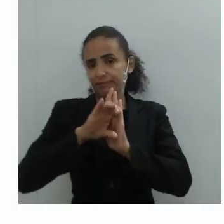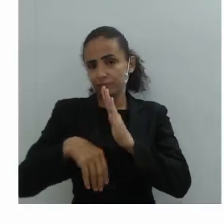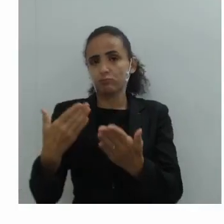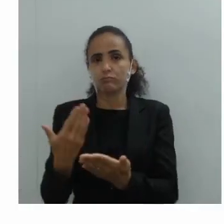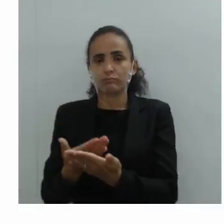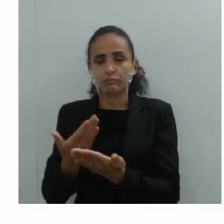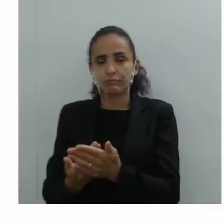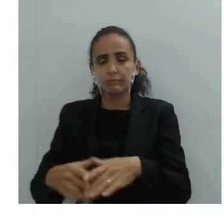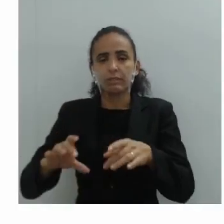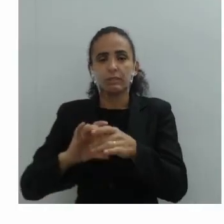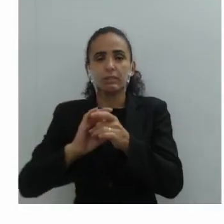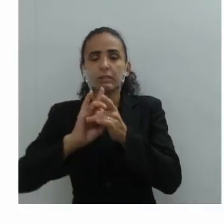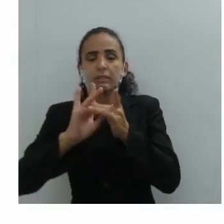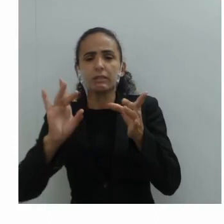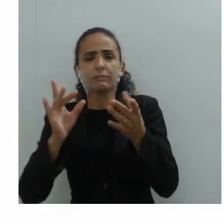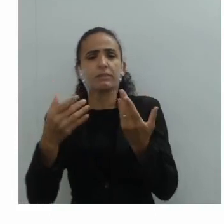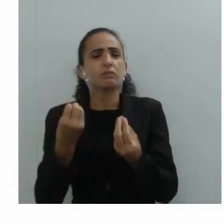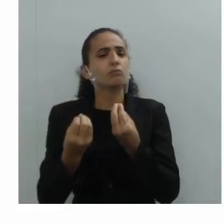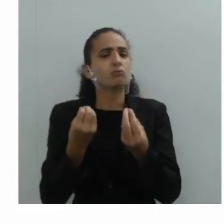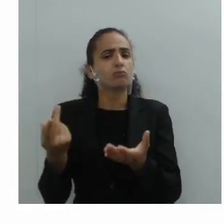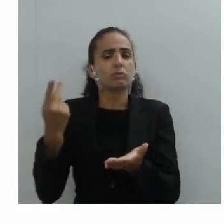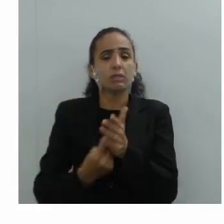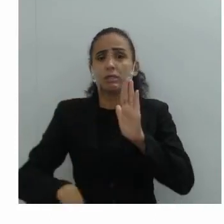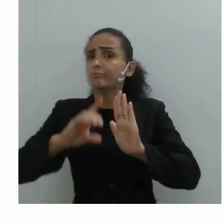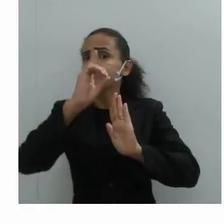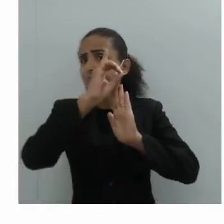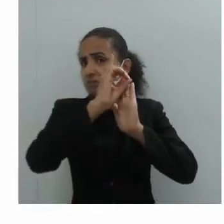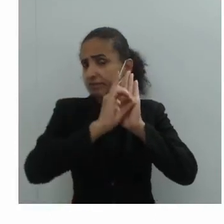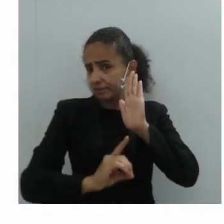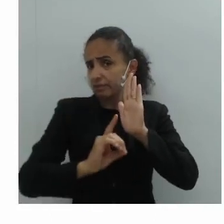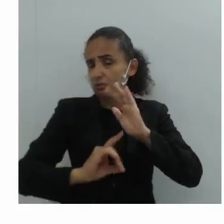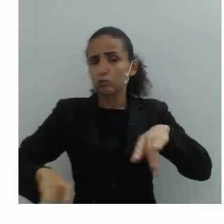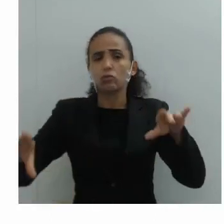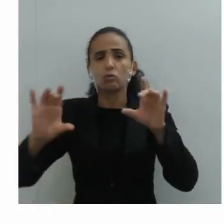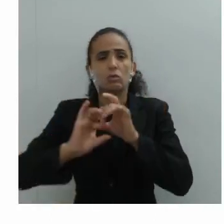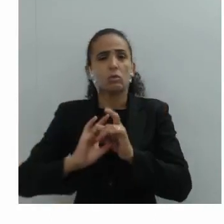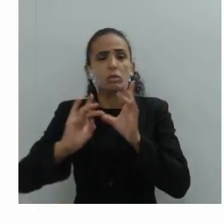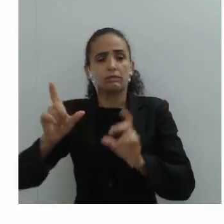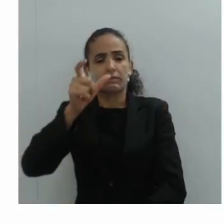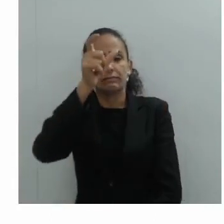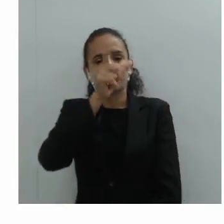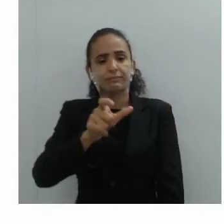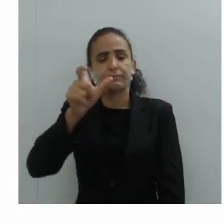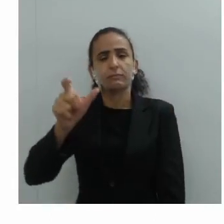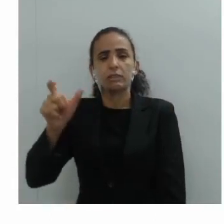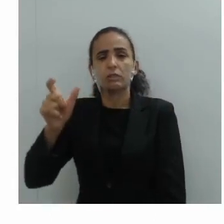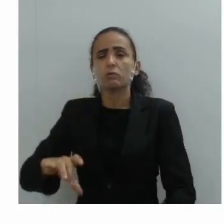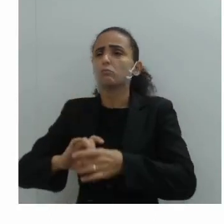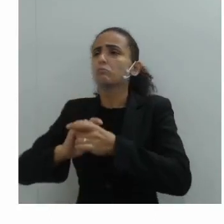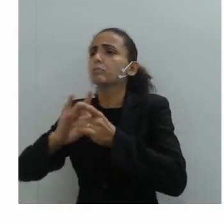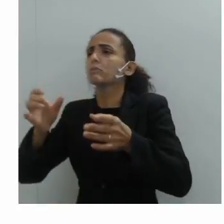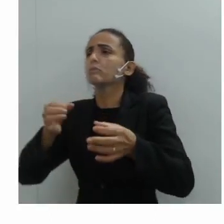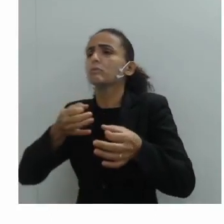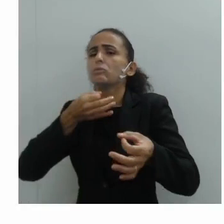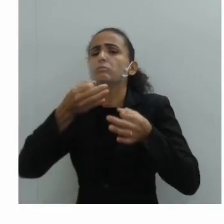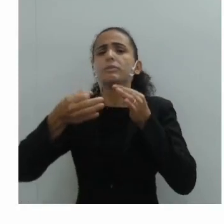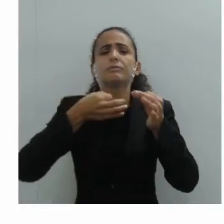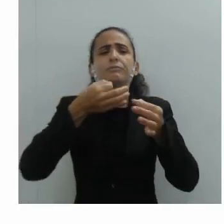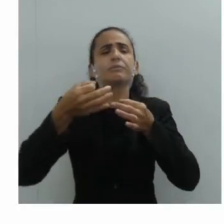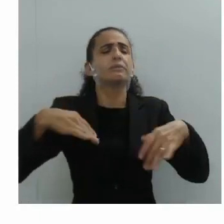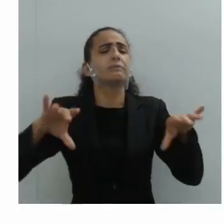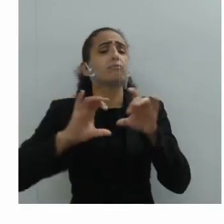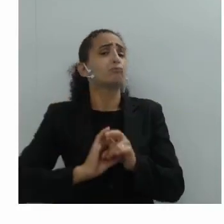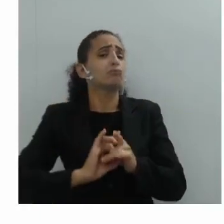ver. Liberdade de expressão é o direito que permite às pessoas manifestarem suas